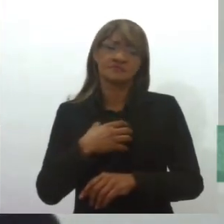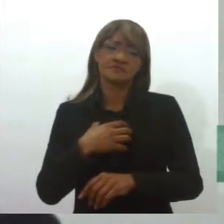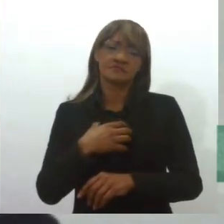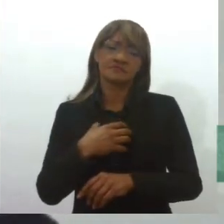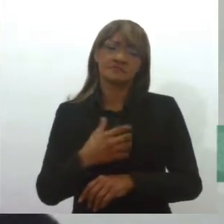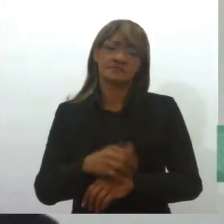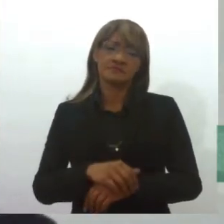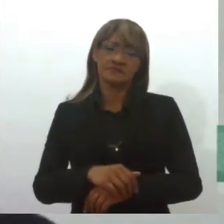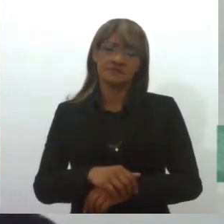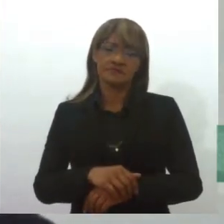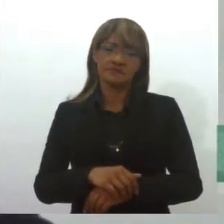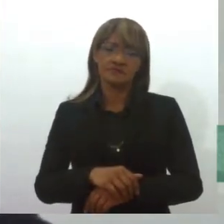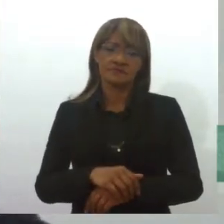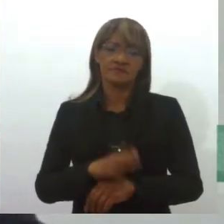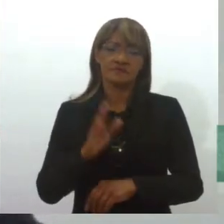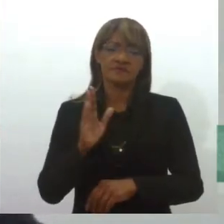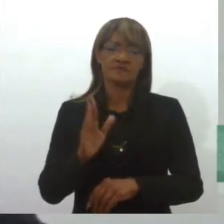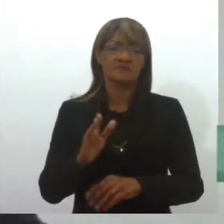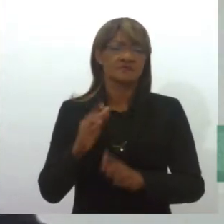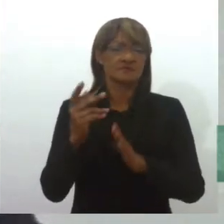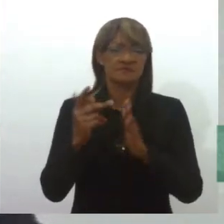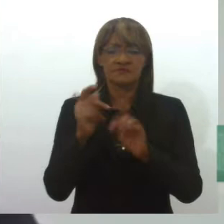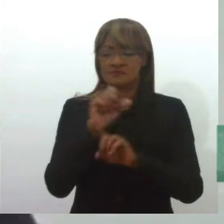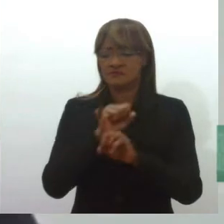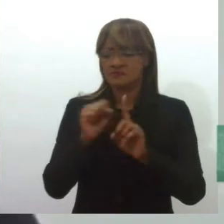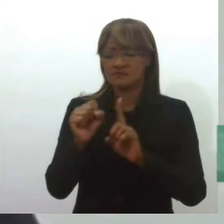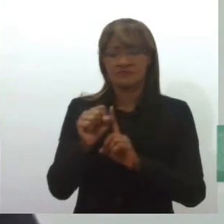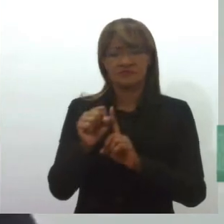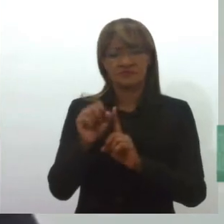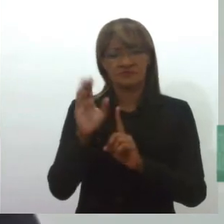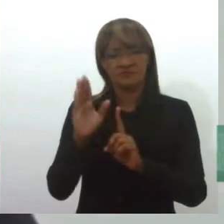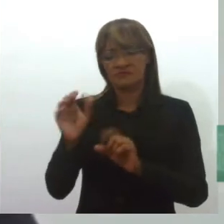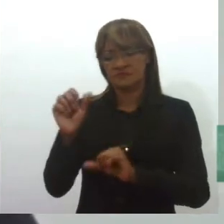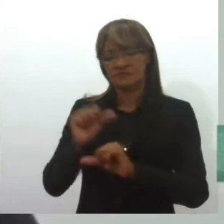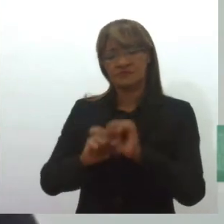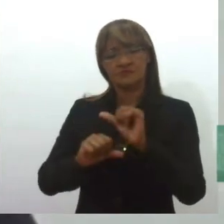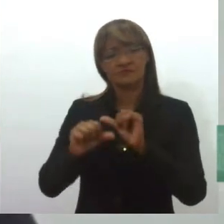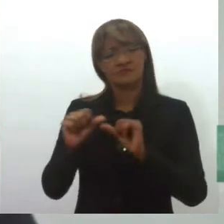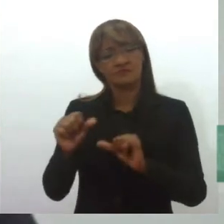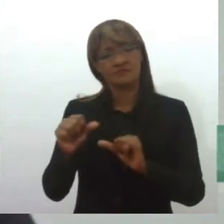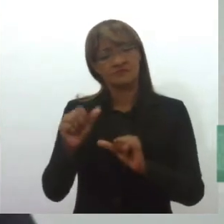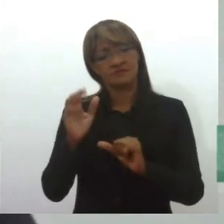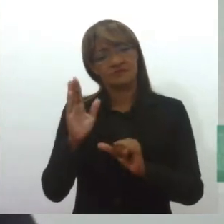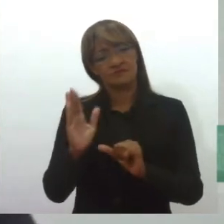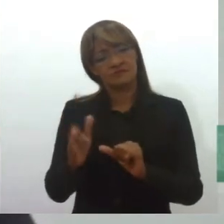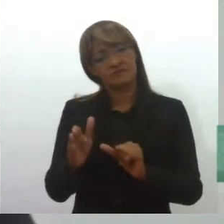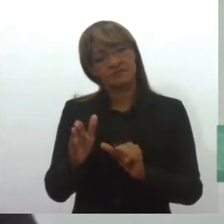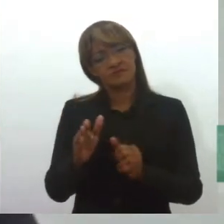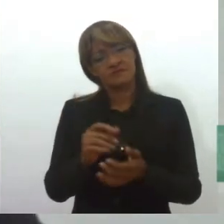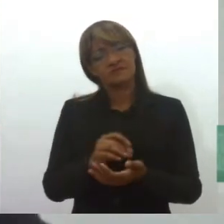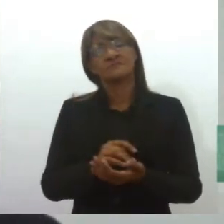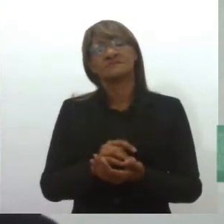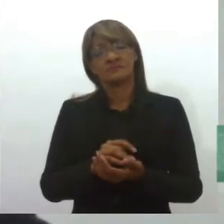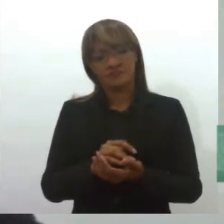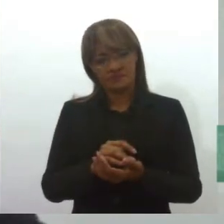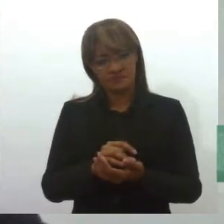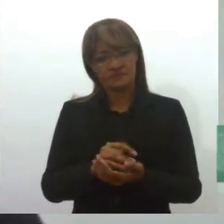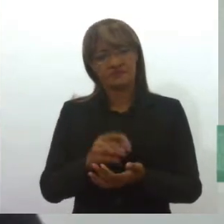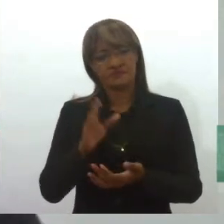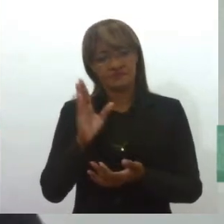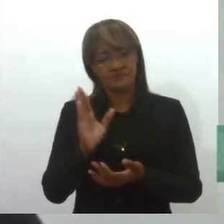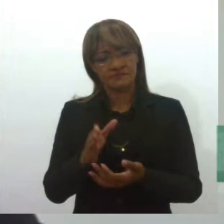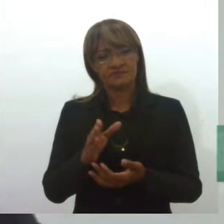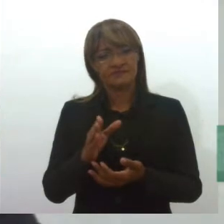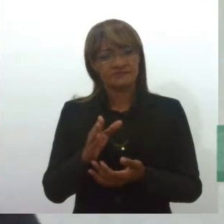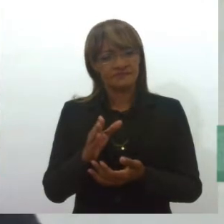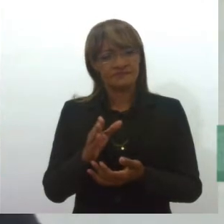O senador captou esse sentimento social ao transformar, ao solicitar a transformação desse crime em crime hediondo. Mas eu vou um